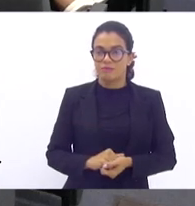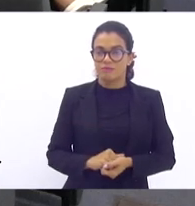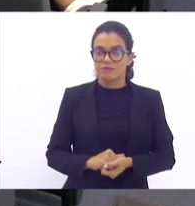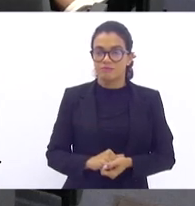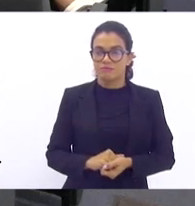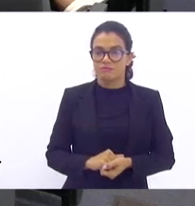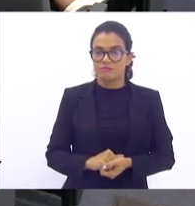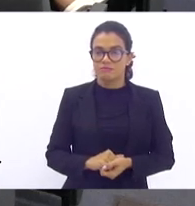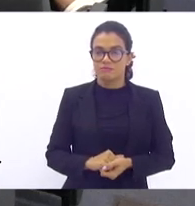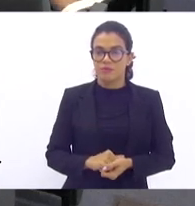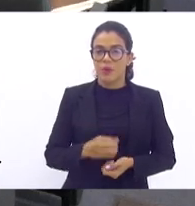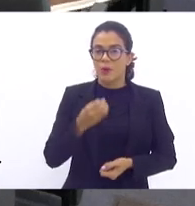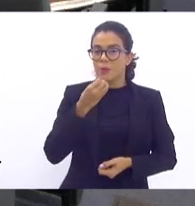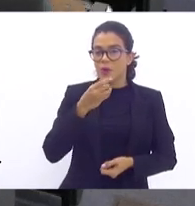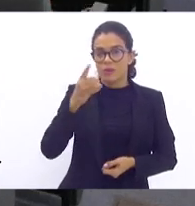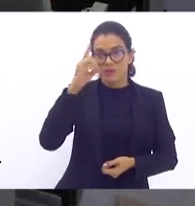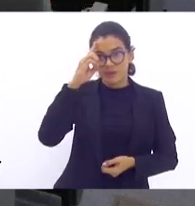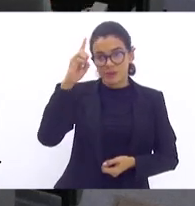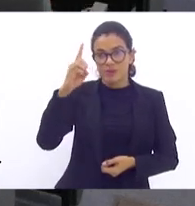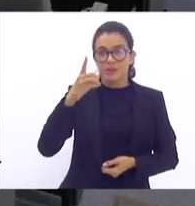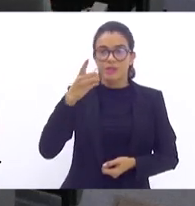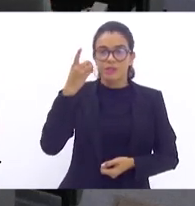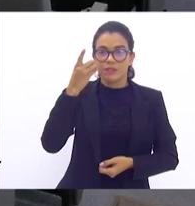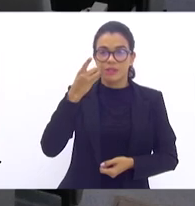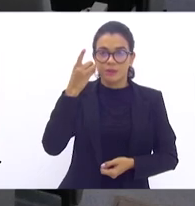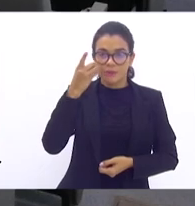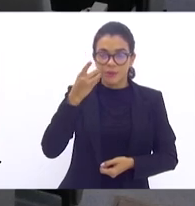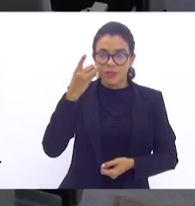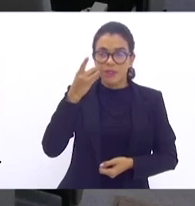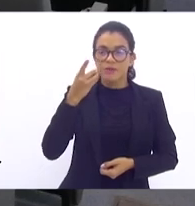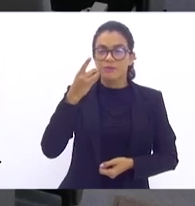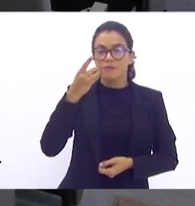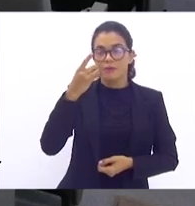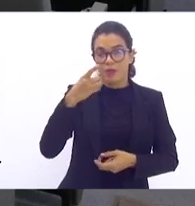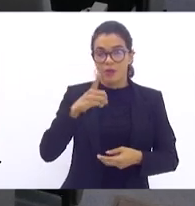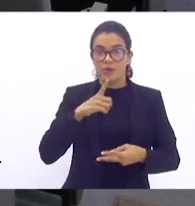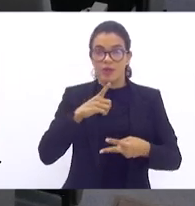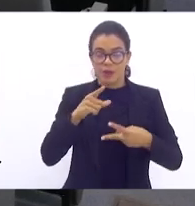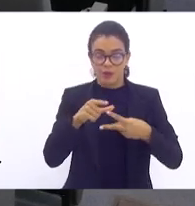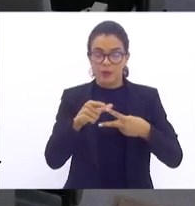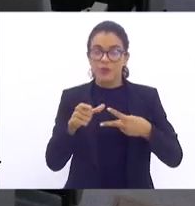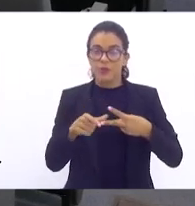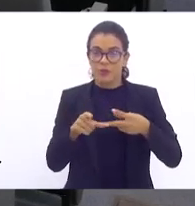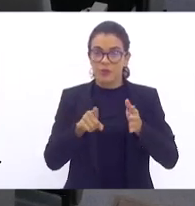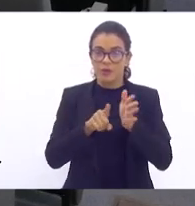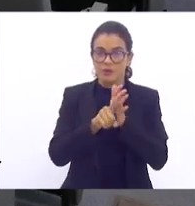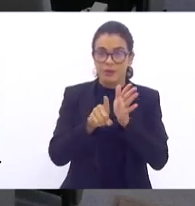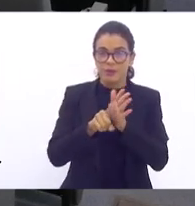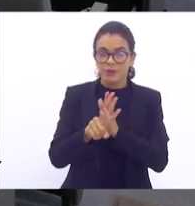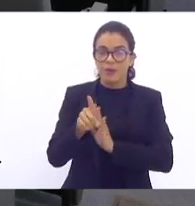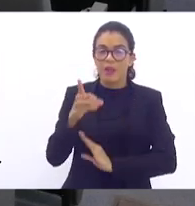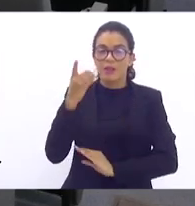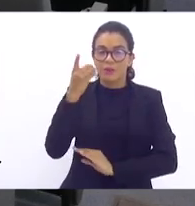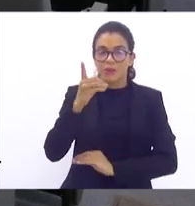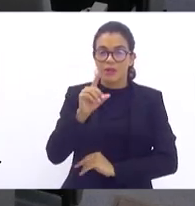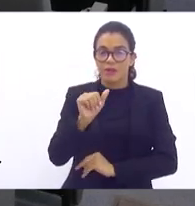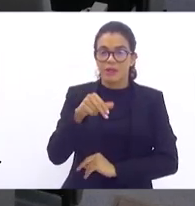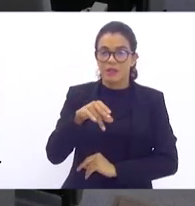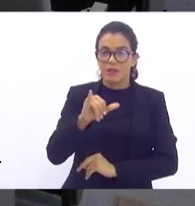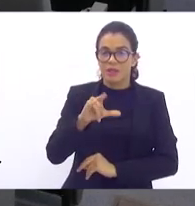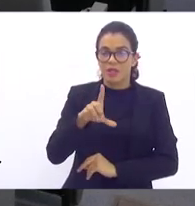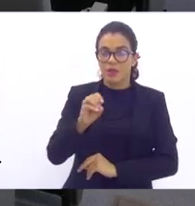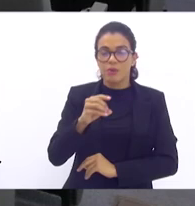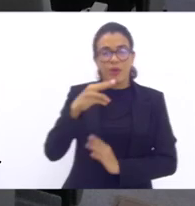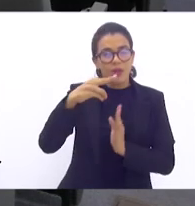Bom dia Deputados eu tenho duas perguntas para o deputado Danilo forte a primeira deputada eu li